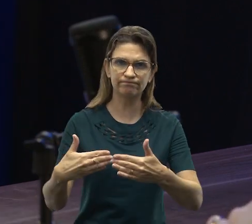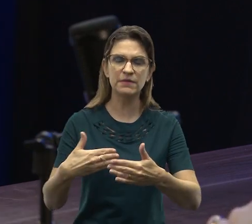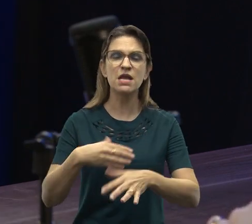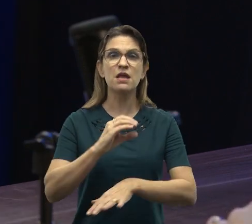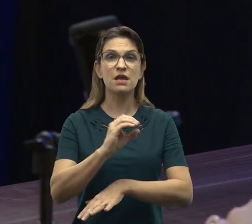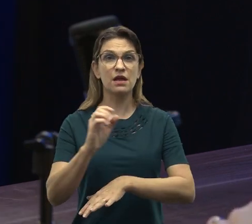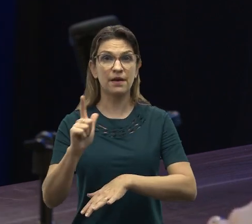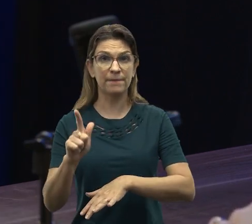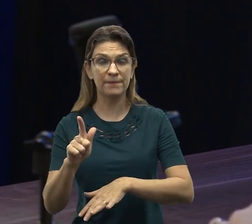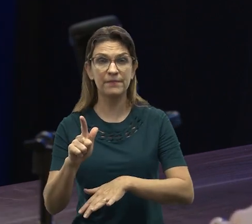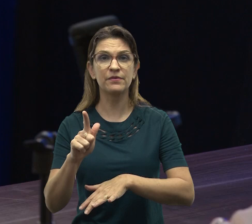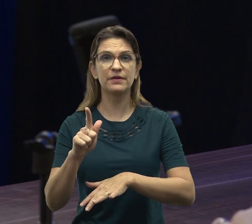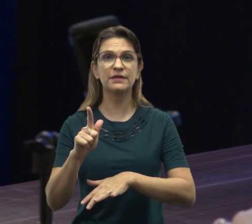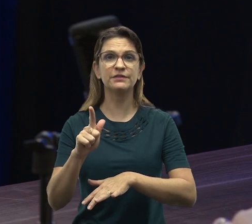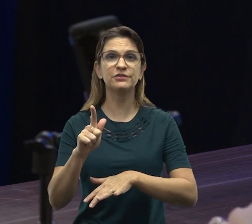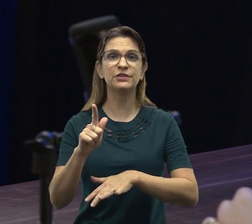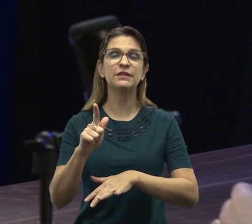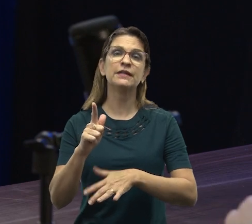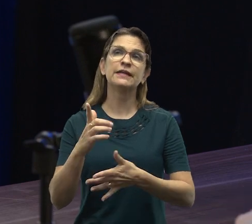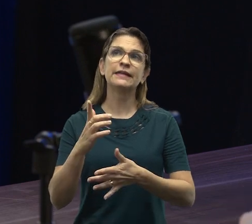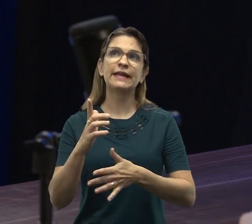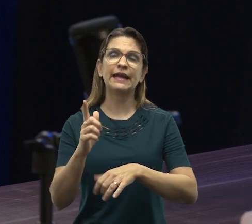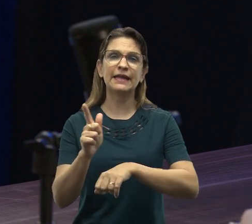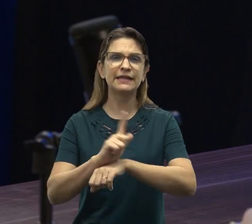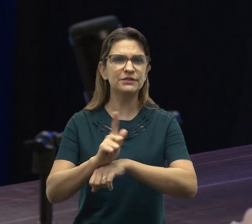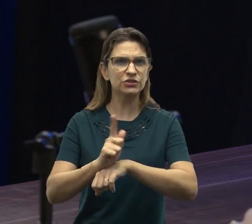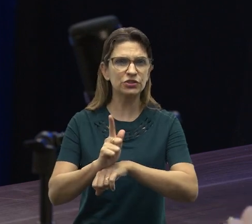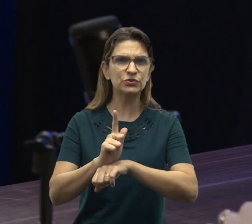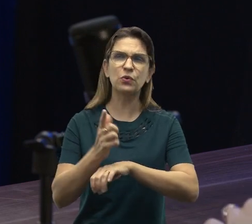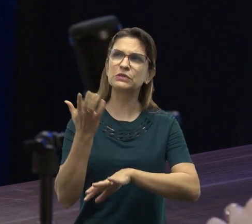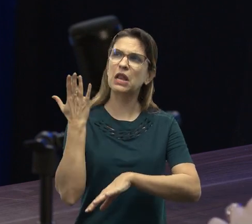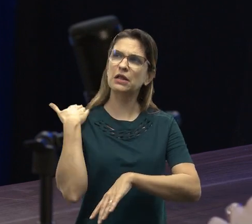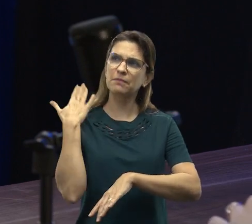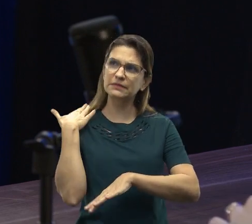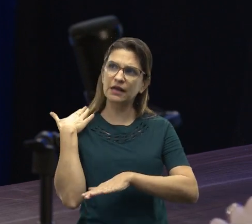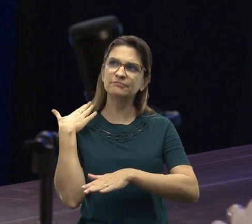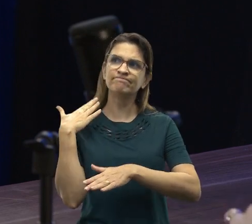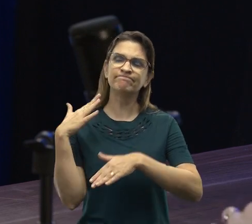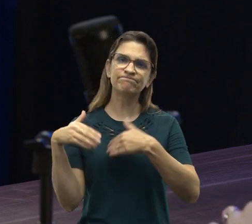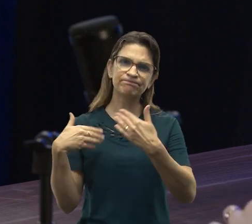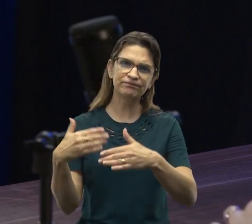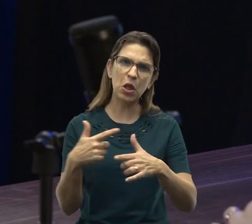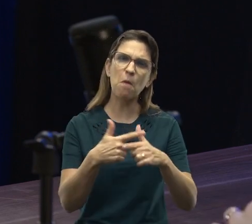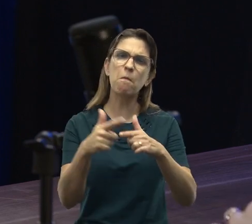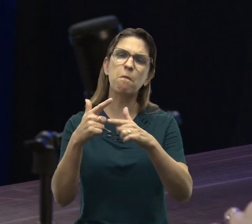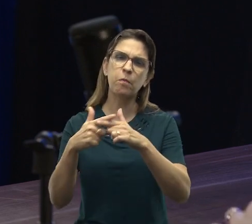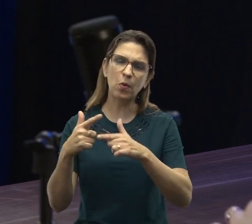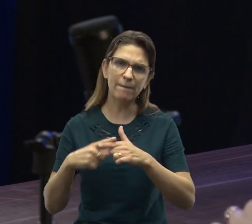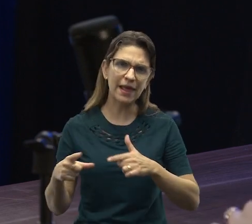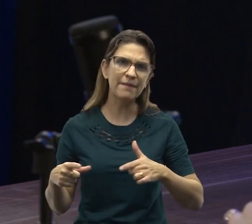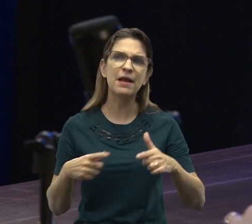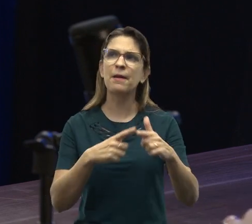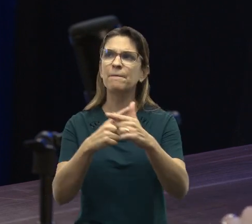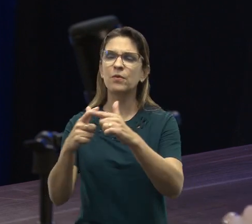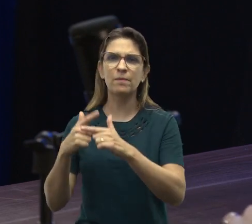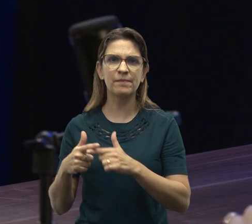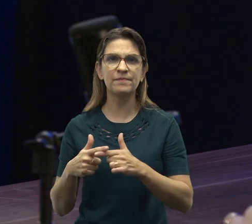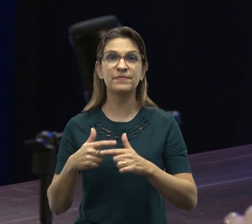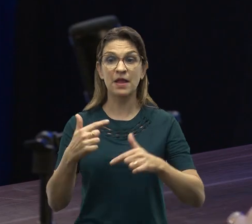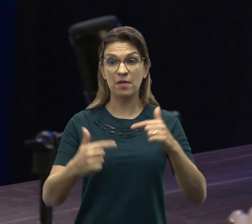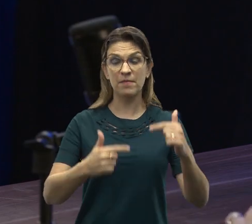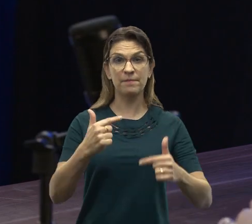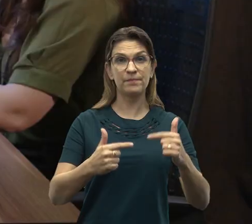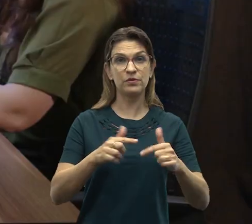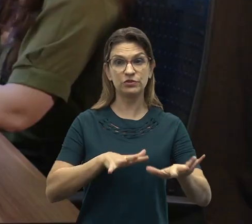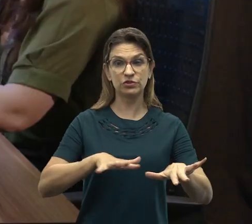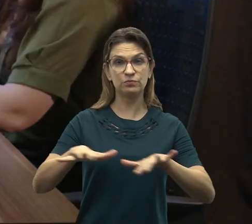longo das últimas gestões, ela vem enfrentando essa dificuldade de encarar uma política de mobilidade urbana como realmente ela